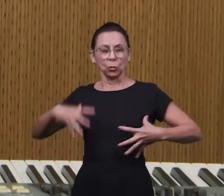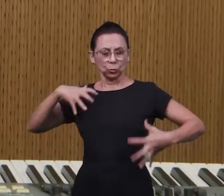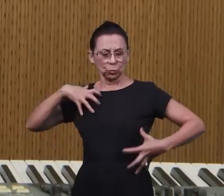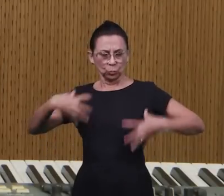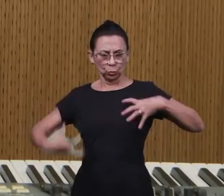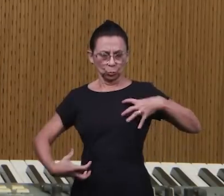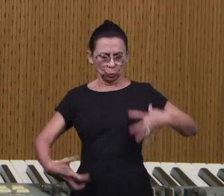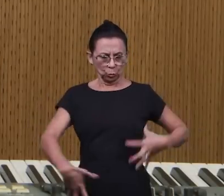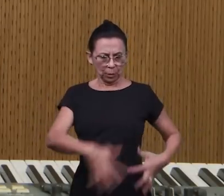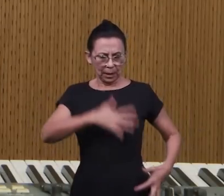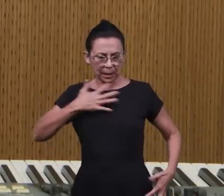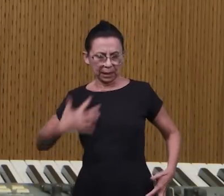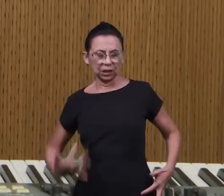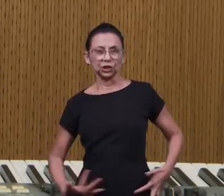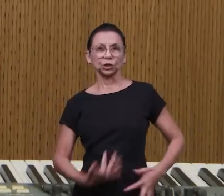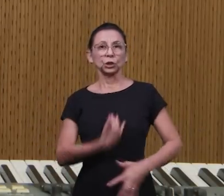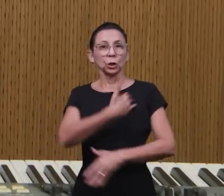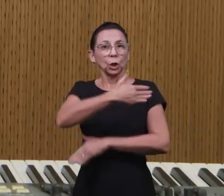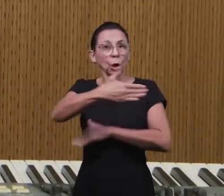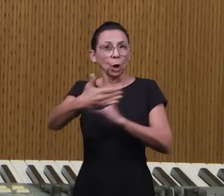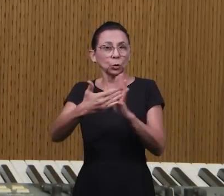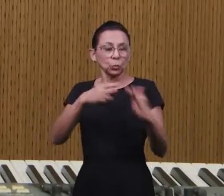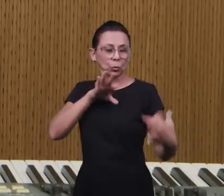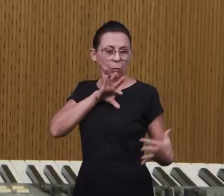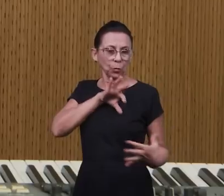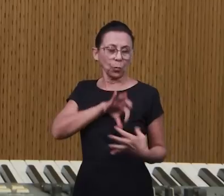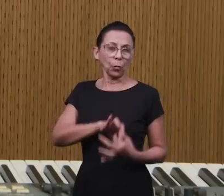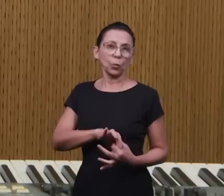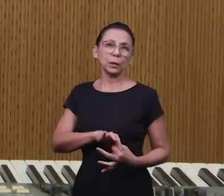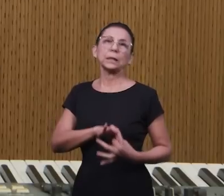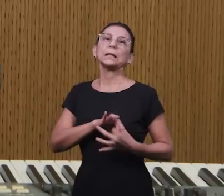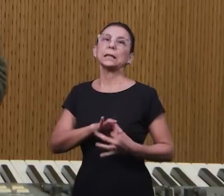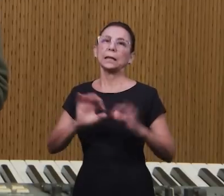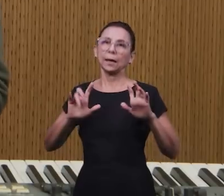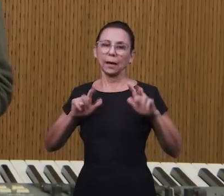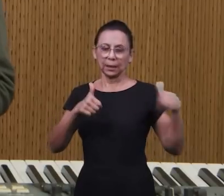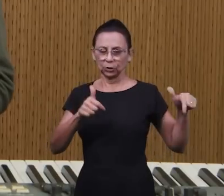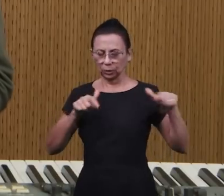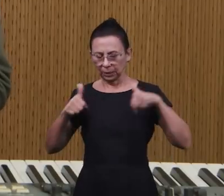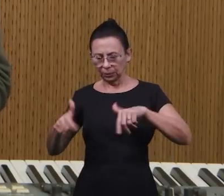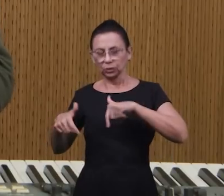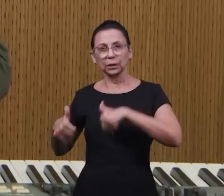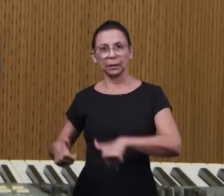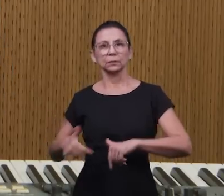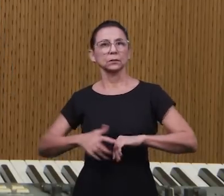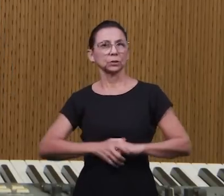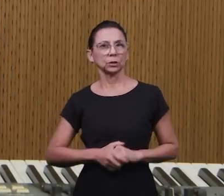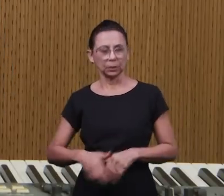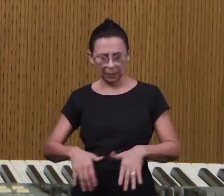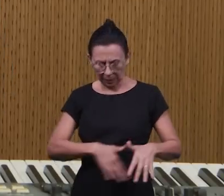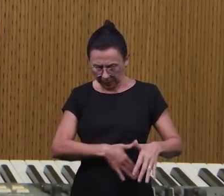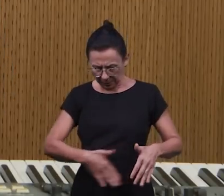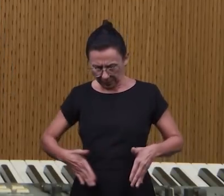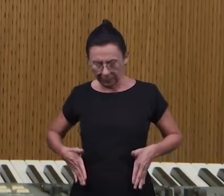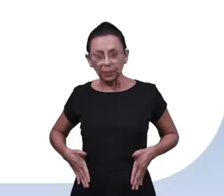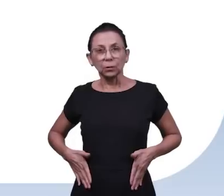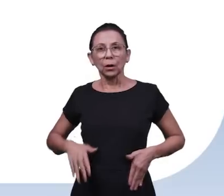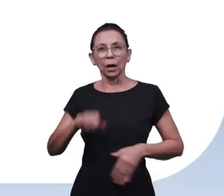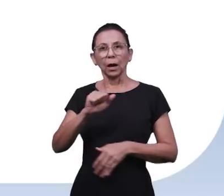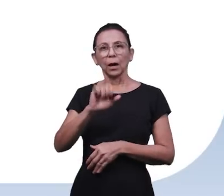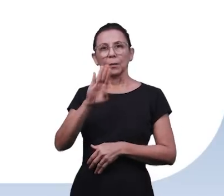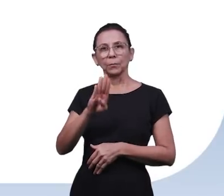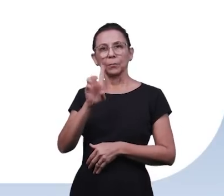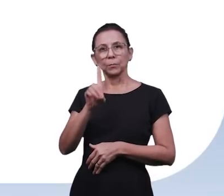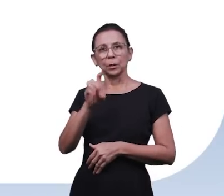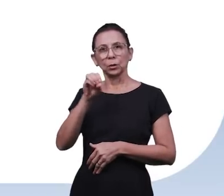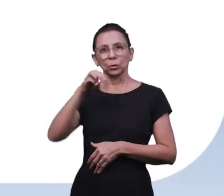a estrutura muscular intercostal participa, a estrutura abdominal participa. Conseguem lembrar da aula